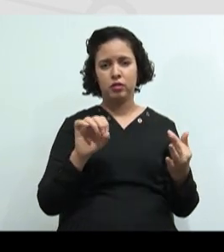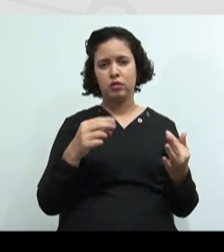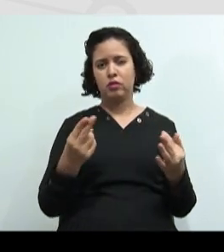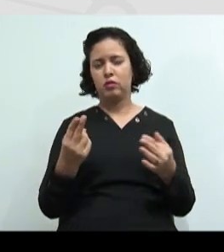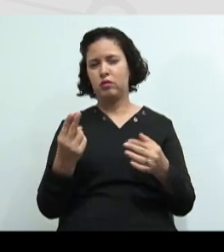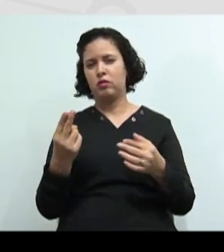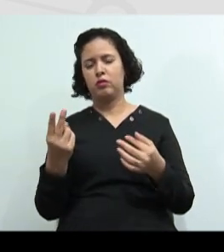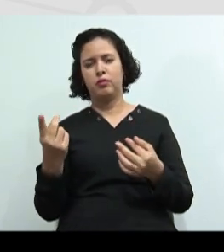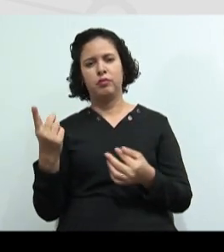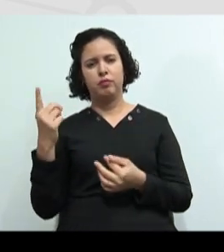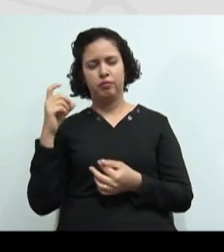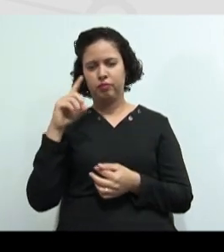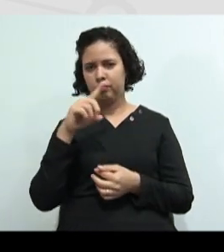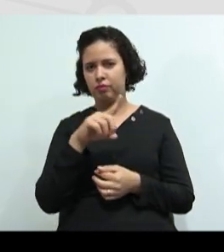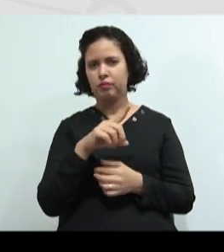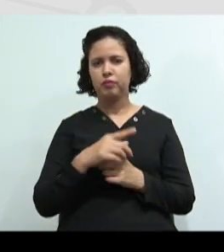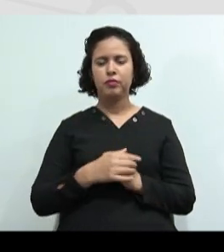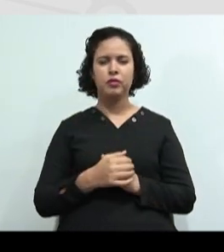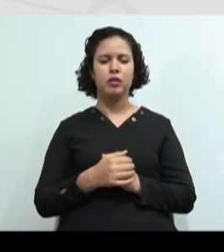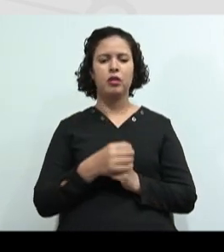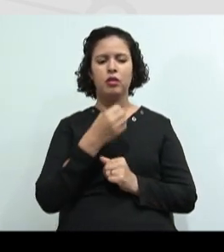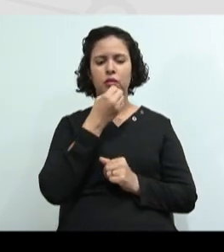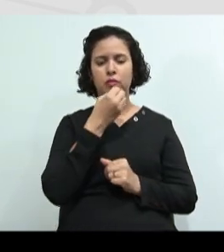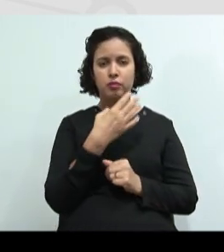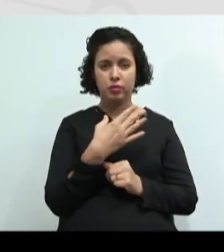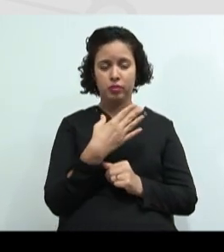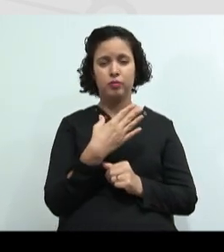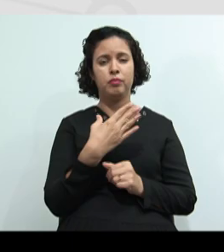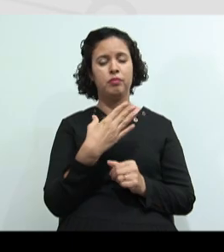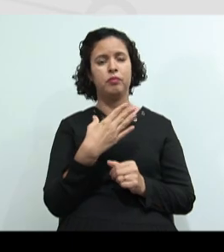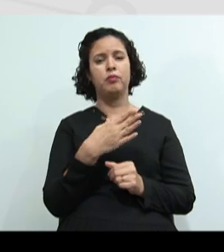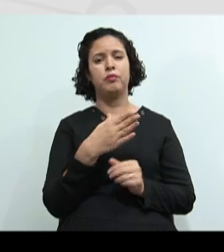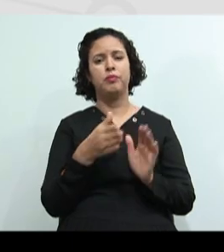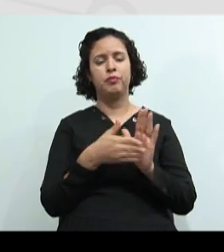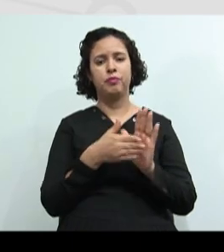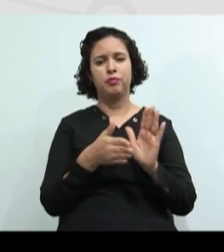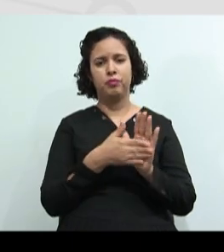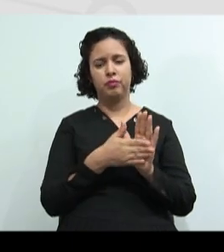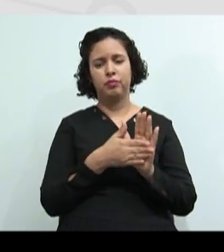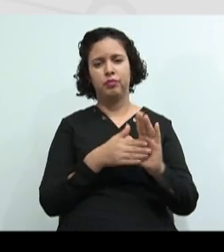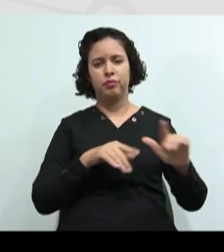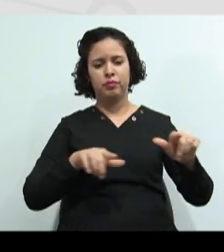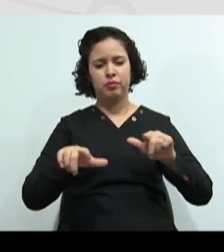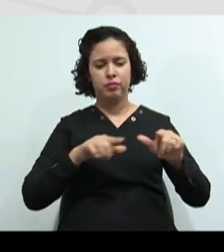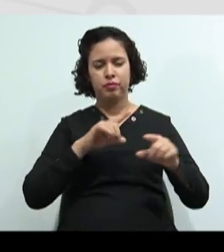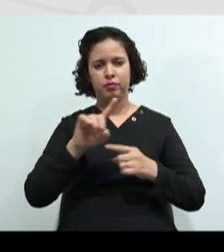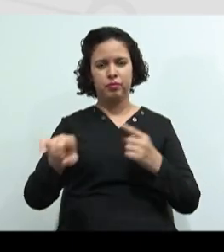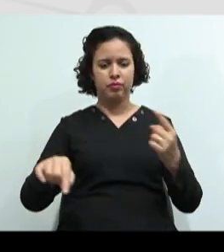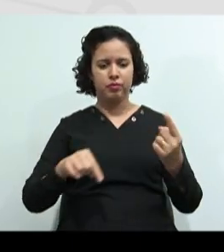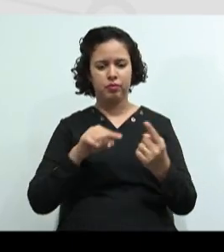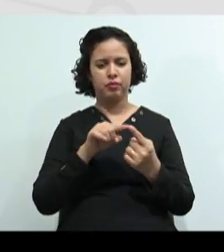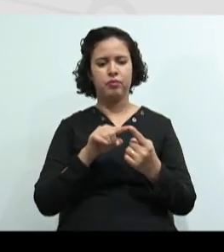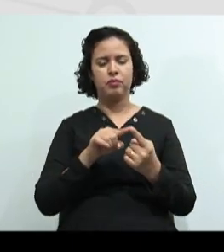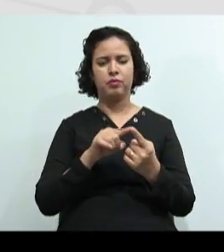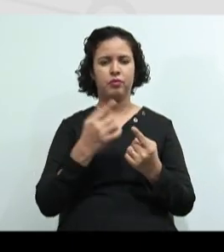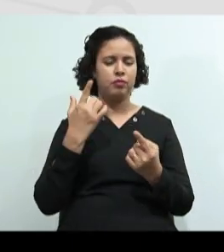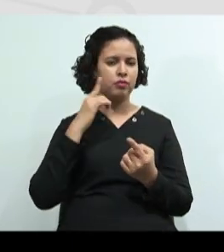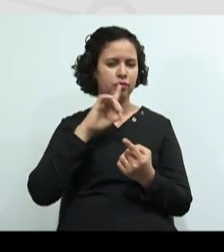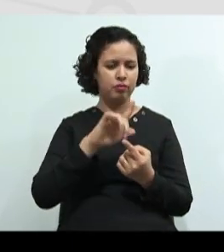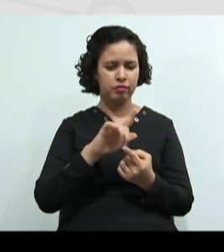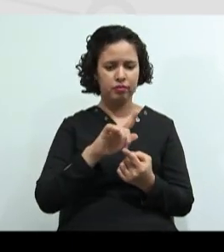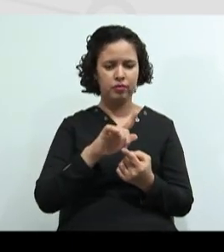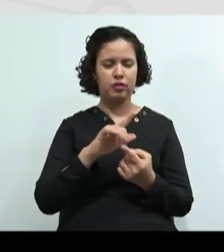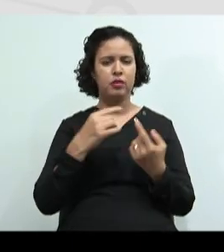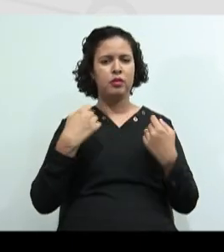Em geral, um bom plano de ação deve contemplar os seguintes itens: o objetivo geral, a ser alcançado. Isso